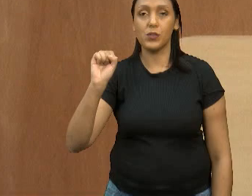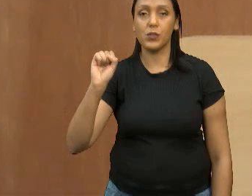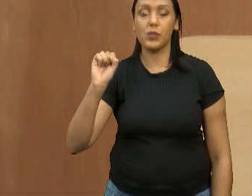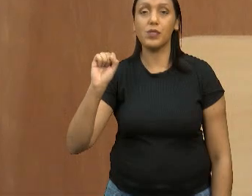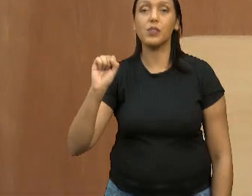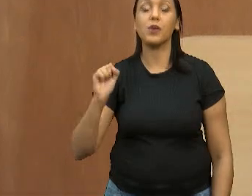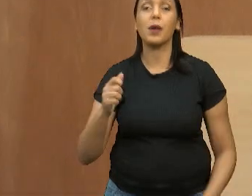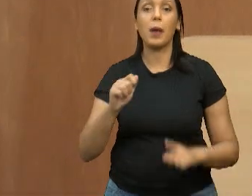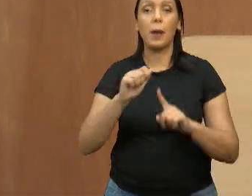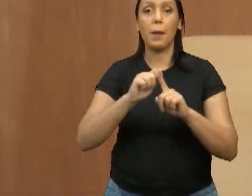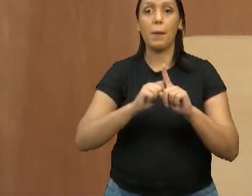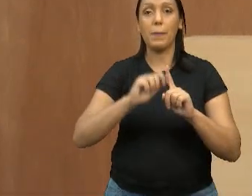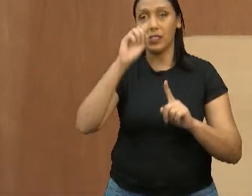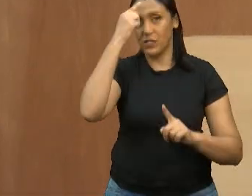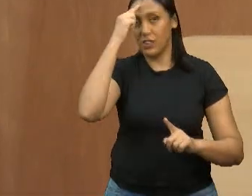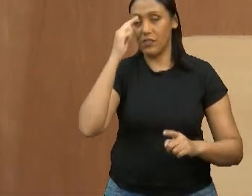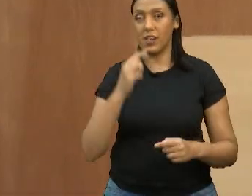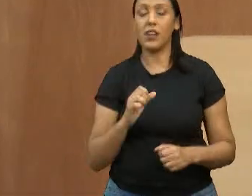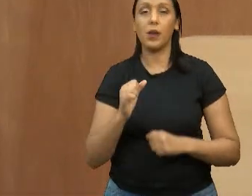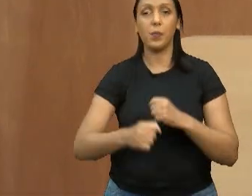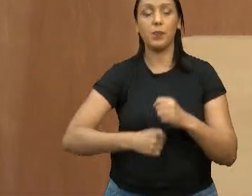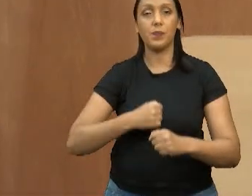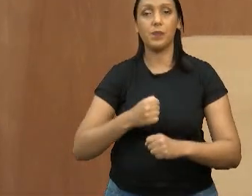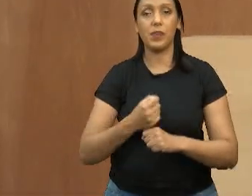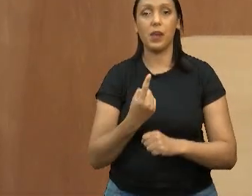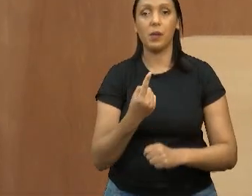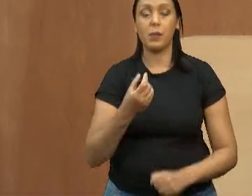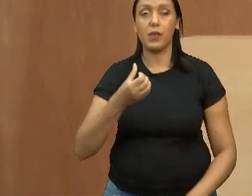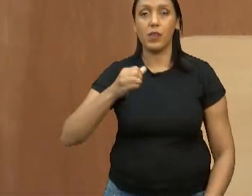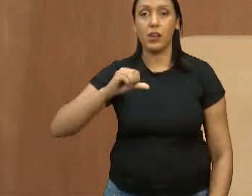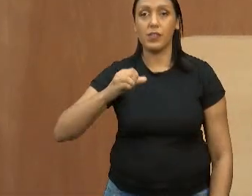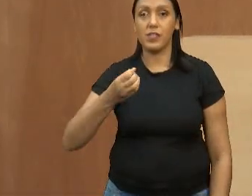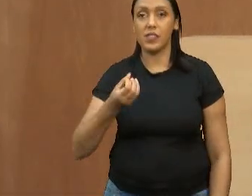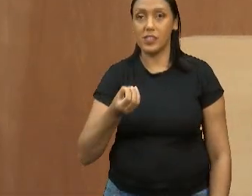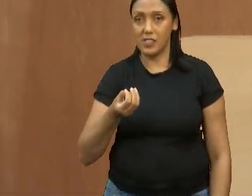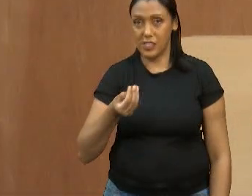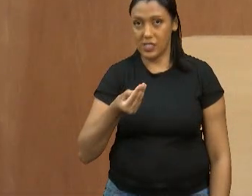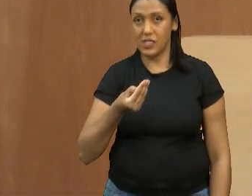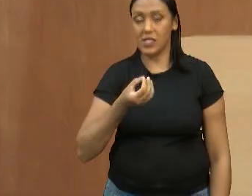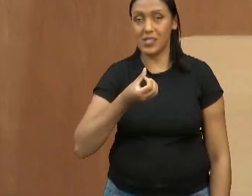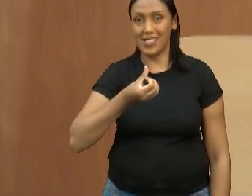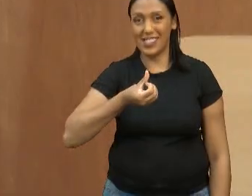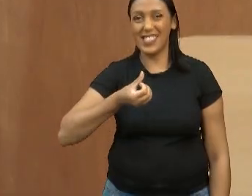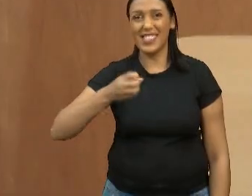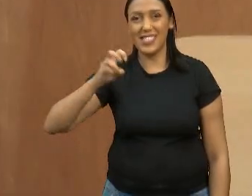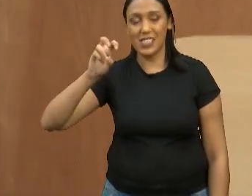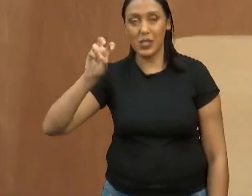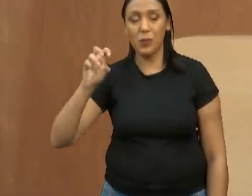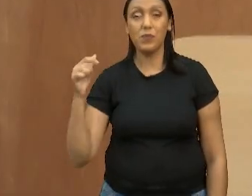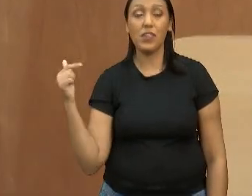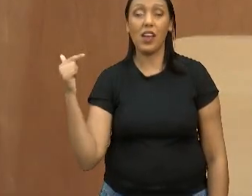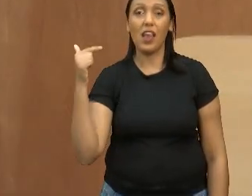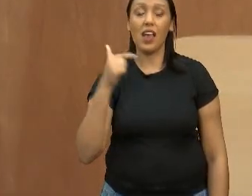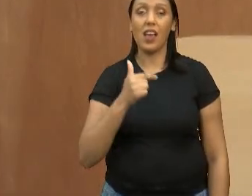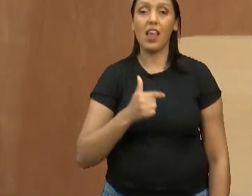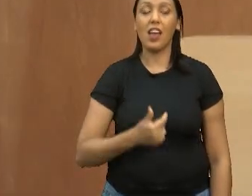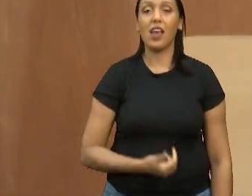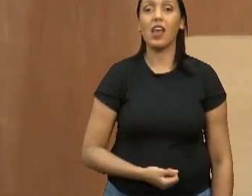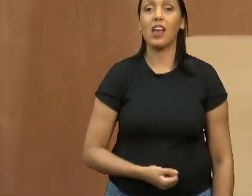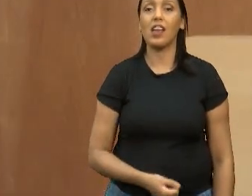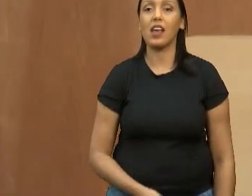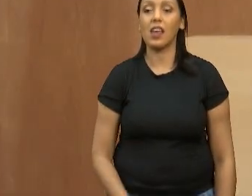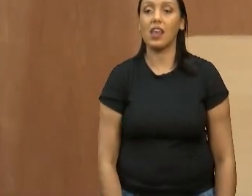1965, filho do senhor Benedito Leite Ramos e da senhora Nair Basto Ramos, torna-se quase que desnecessário fazermos sua